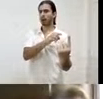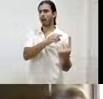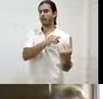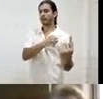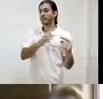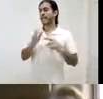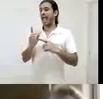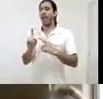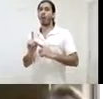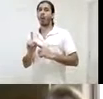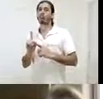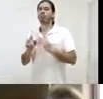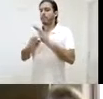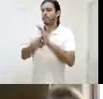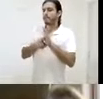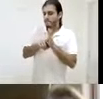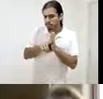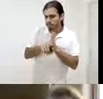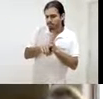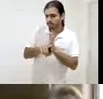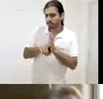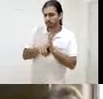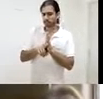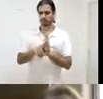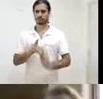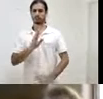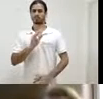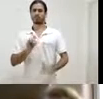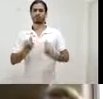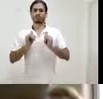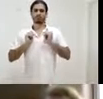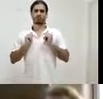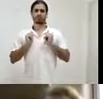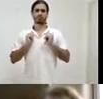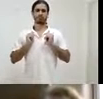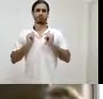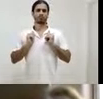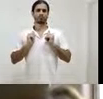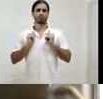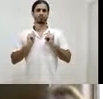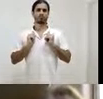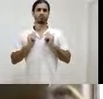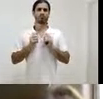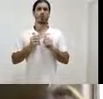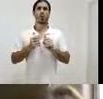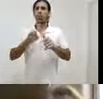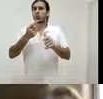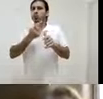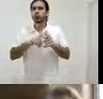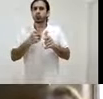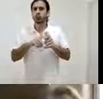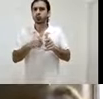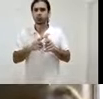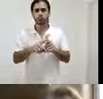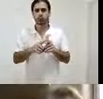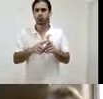colocava numa situação de neutralidade, ou seja, não havia uma certa problematização, inclusive, do contexto cujas